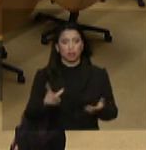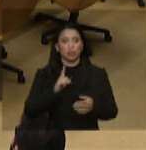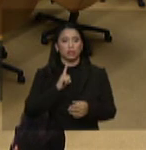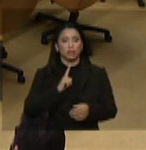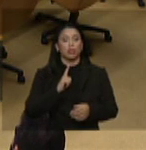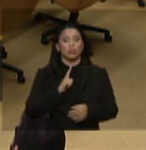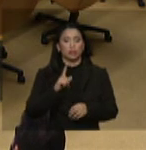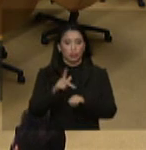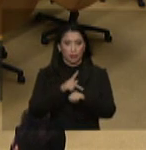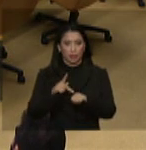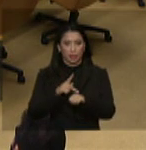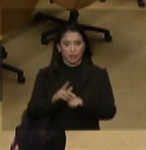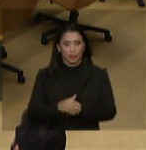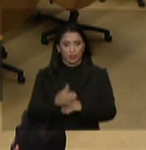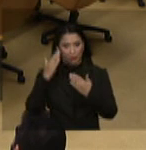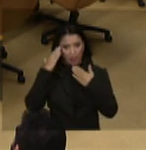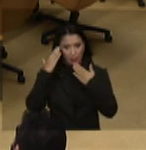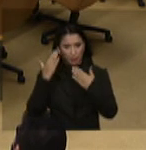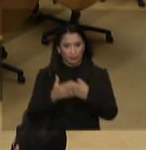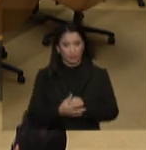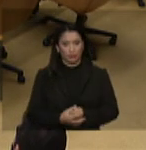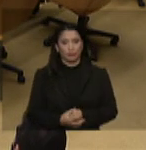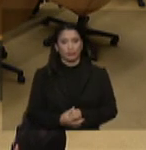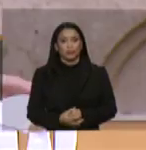institucionalidade no país muito obrigado